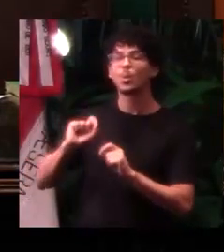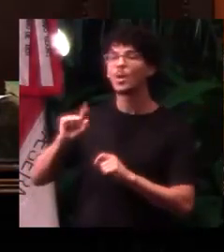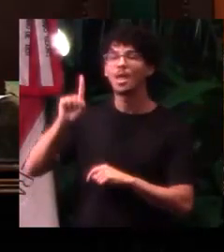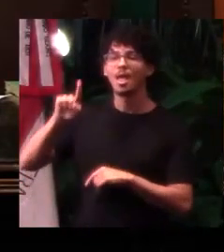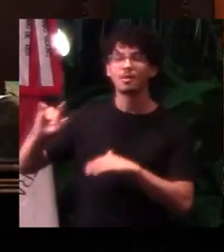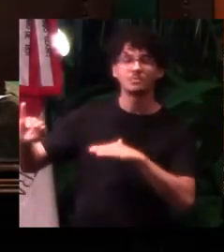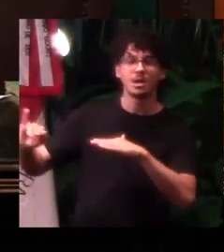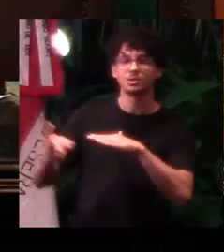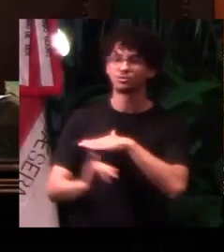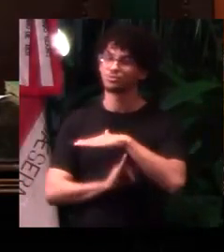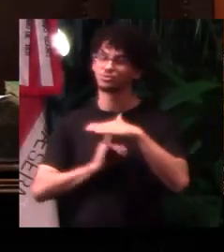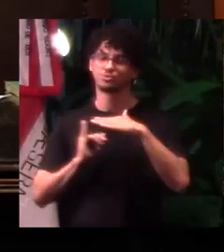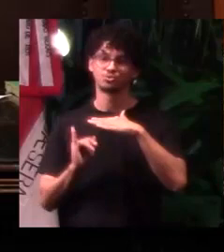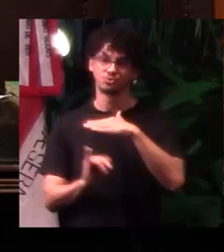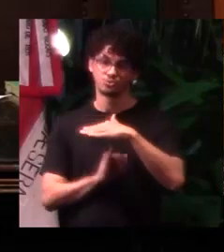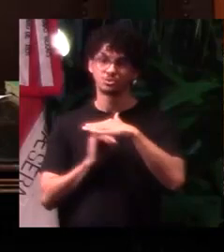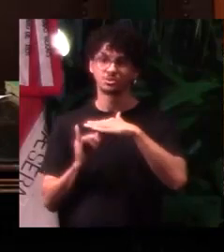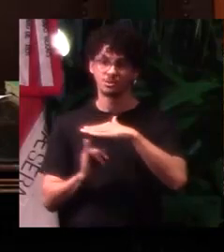instituição